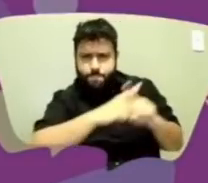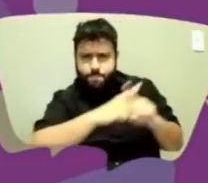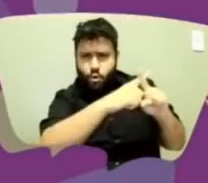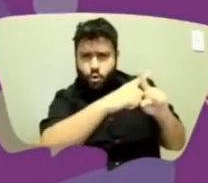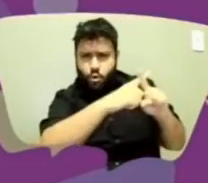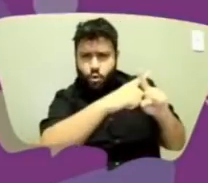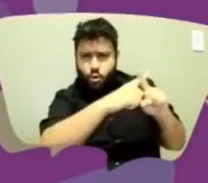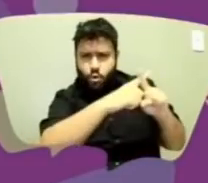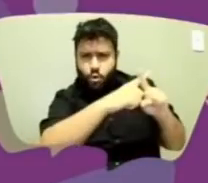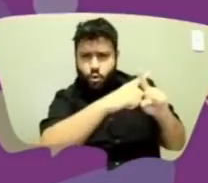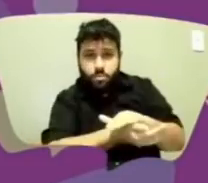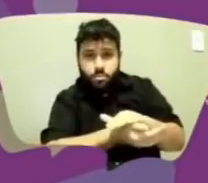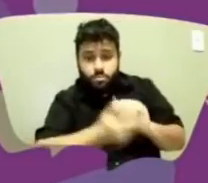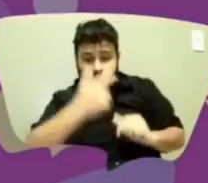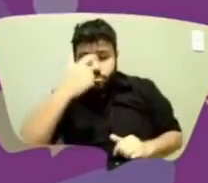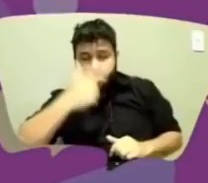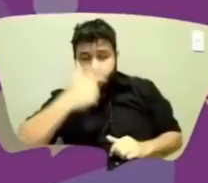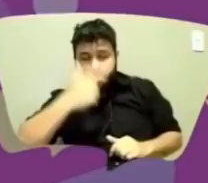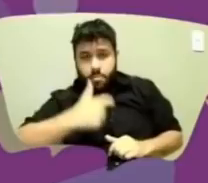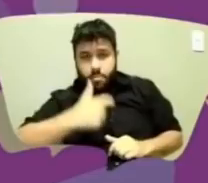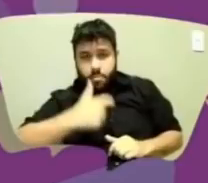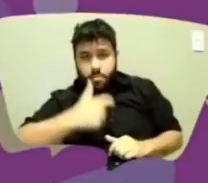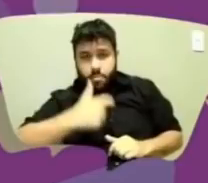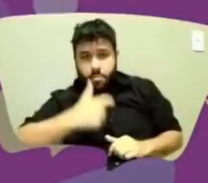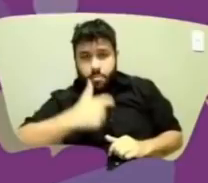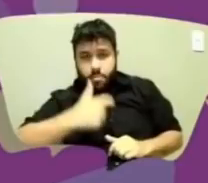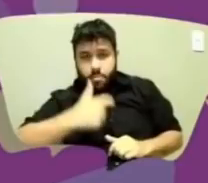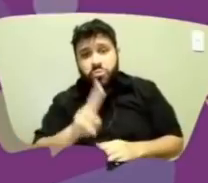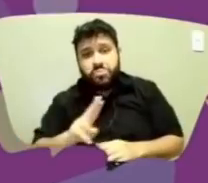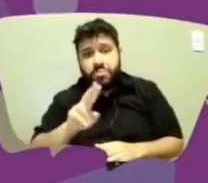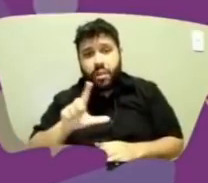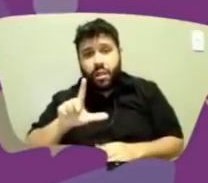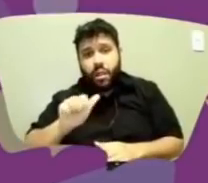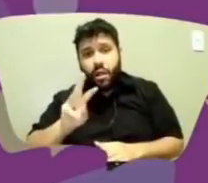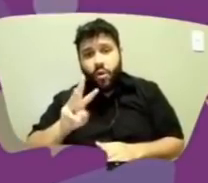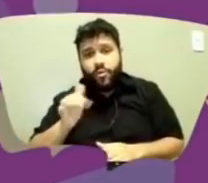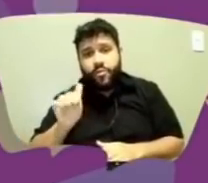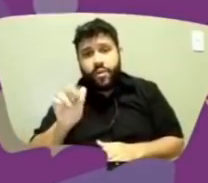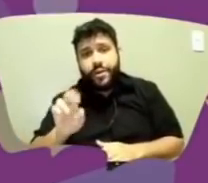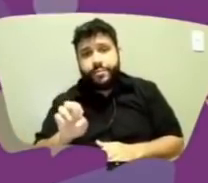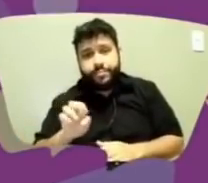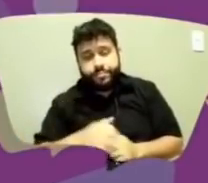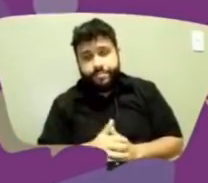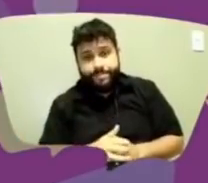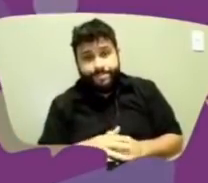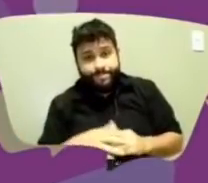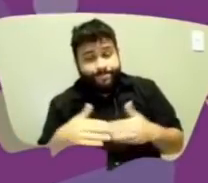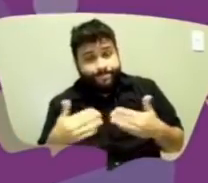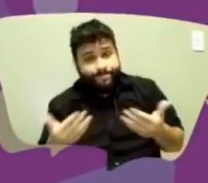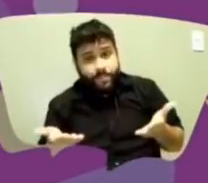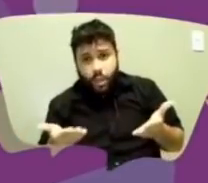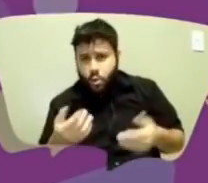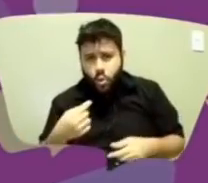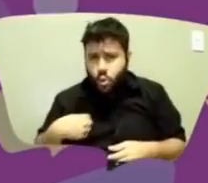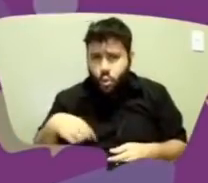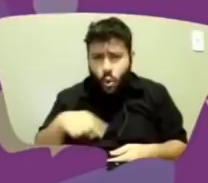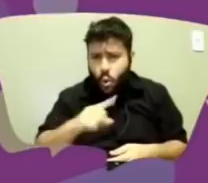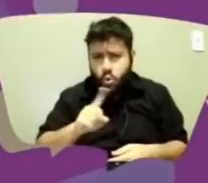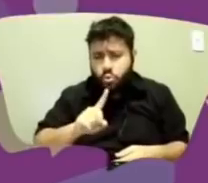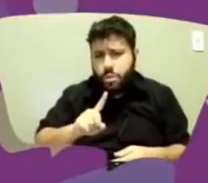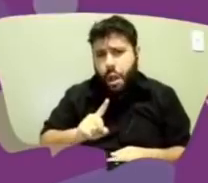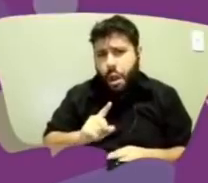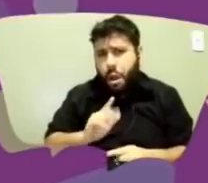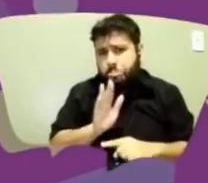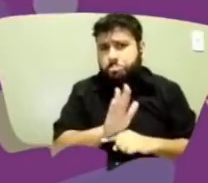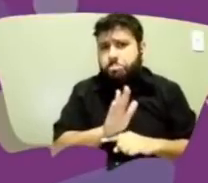praticando o lawfare. Então, nenhum de nós está defendendo a corrupção ou